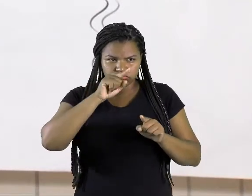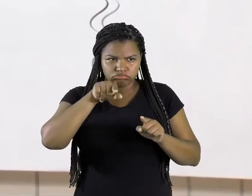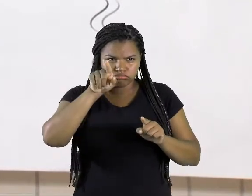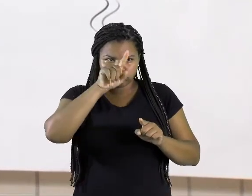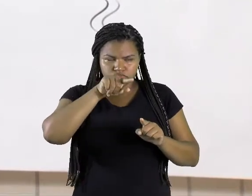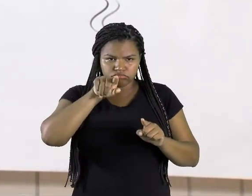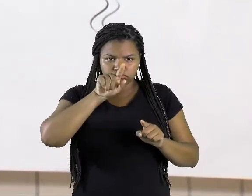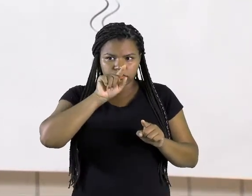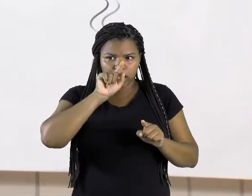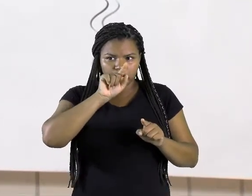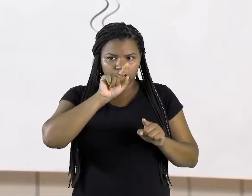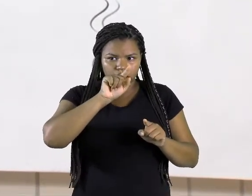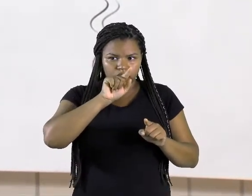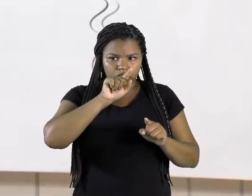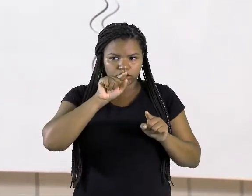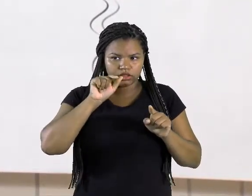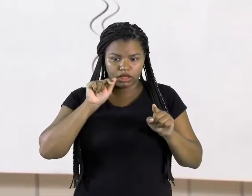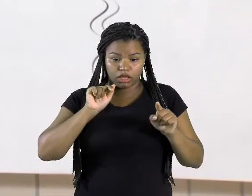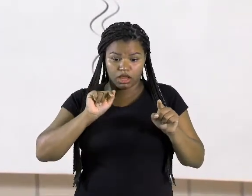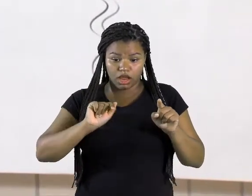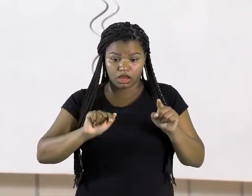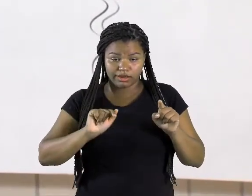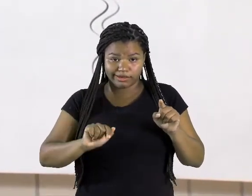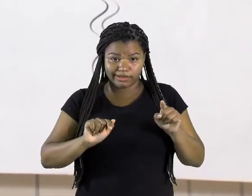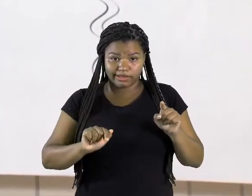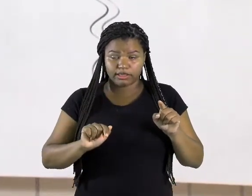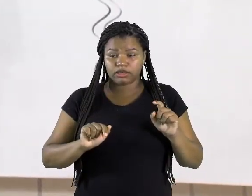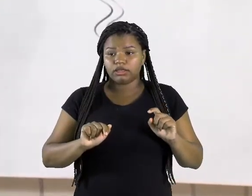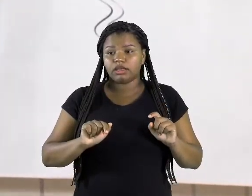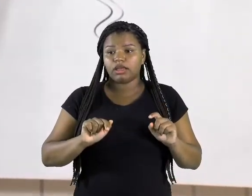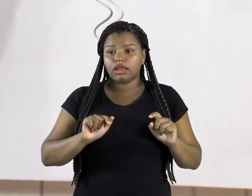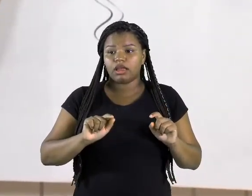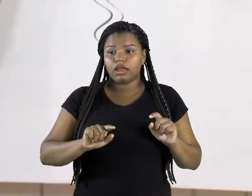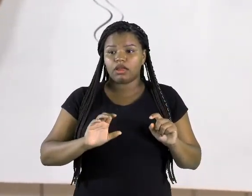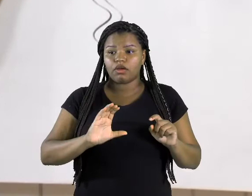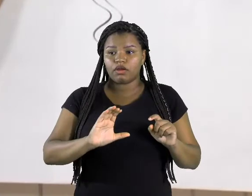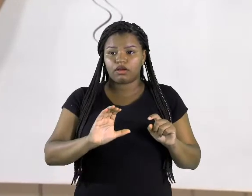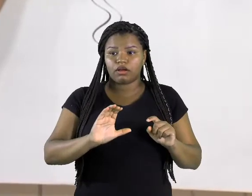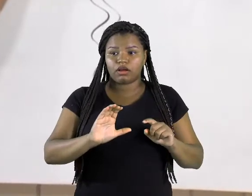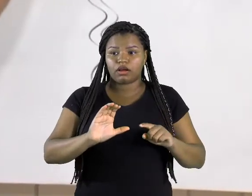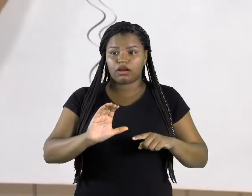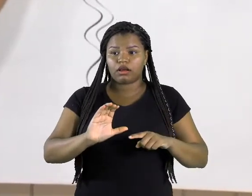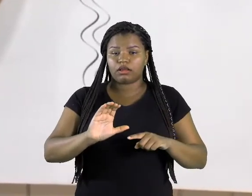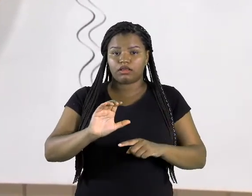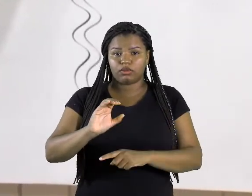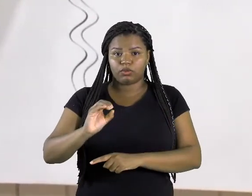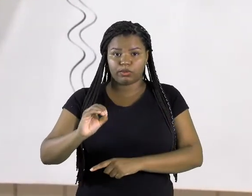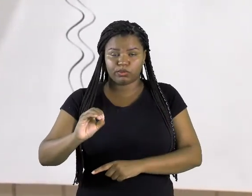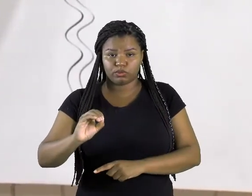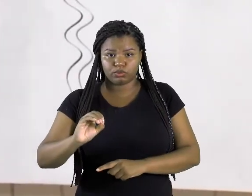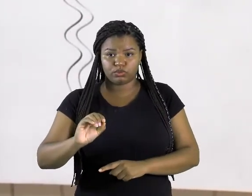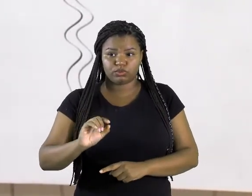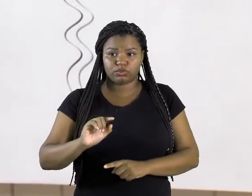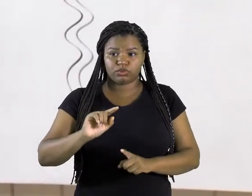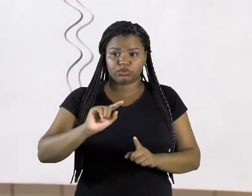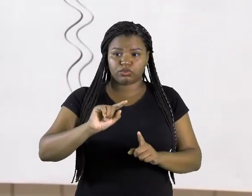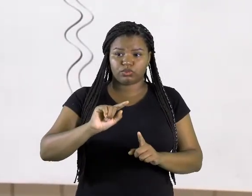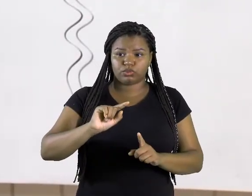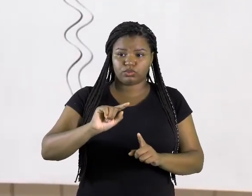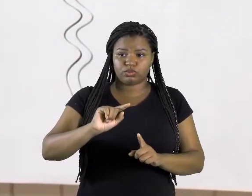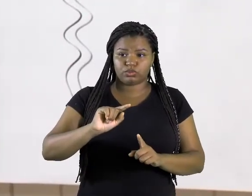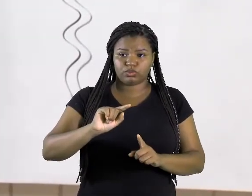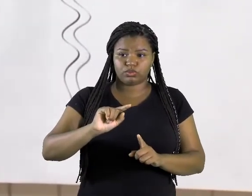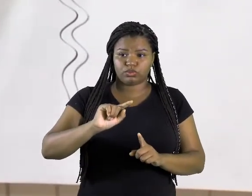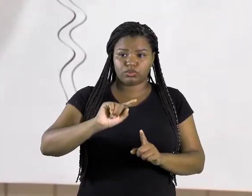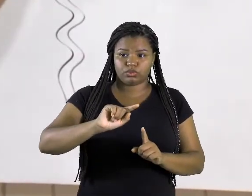esse é o cateto oposto e essa é a hipotenusa. Então, eu teria seno de beta, cateto